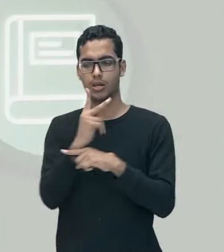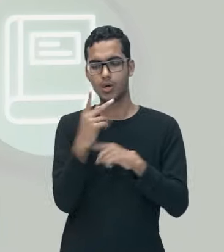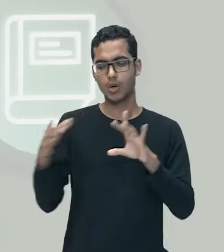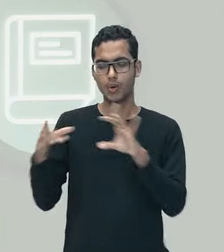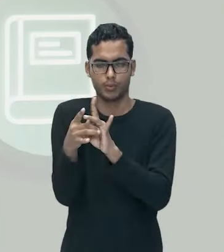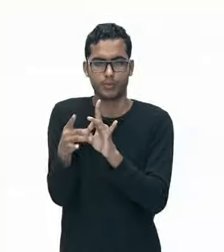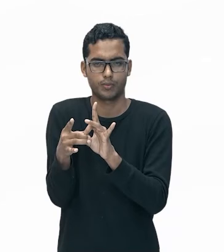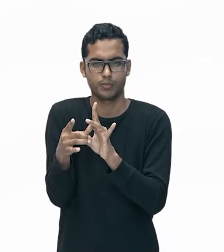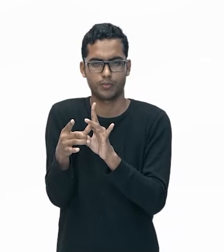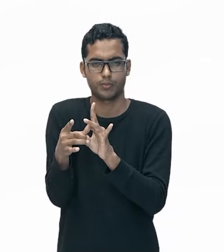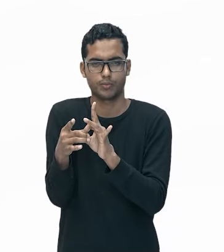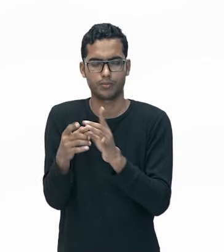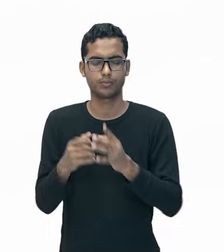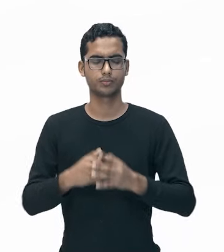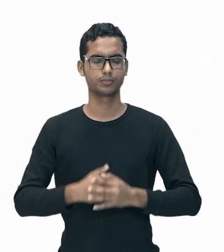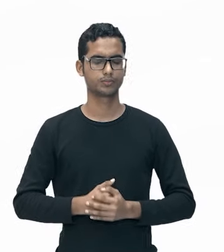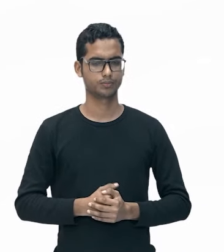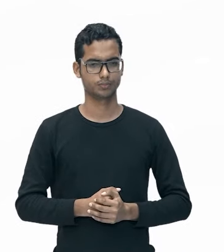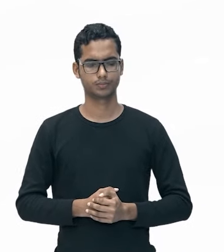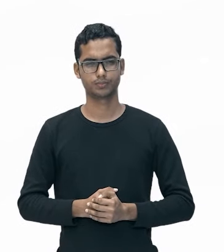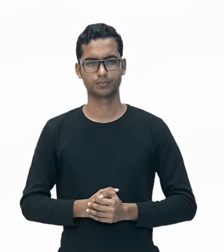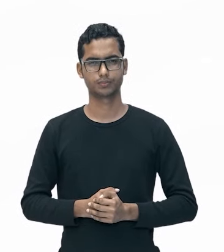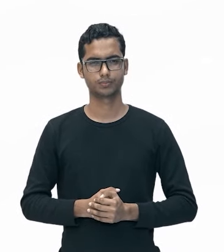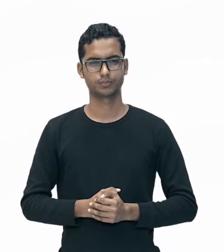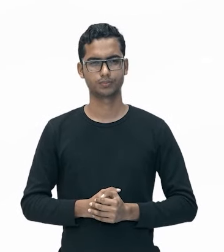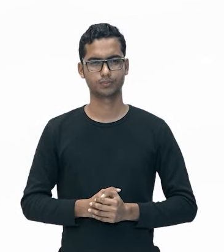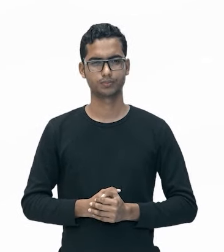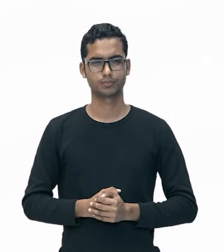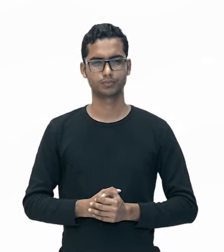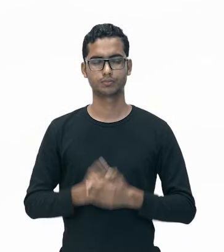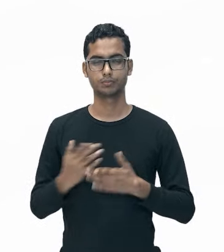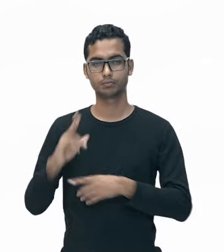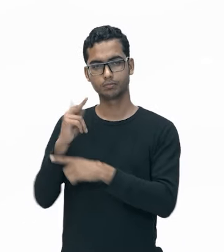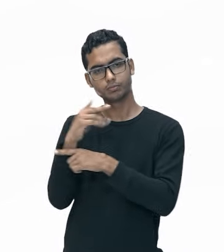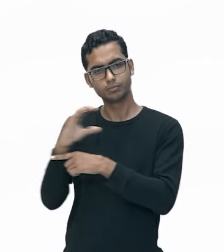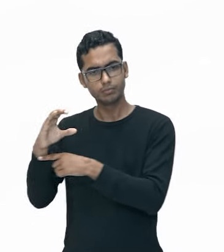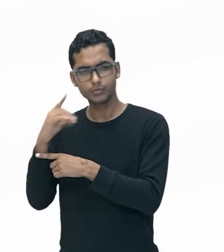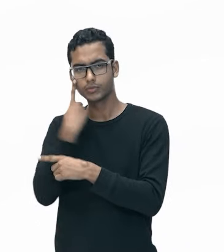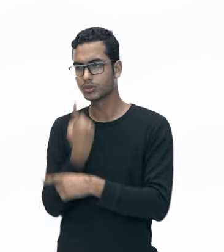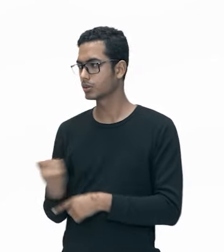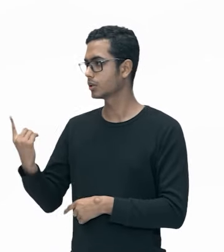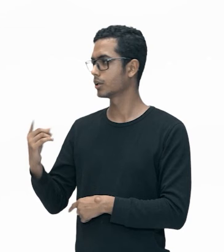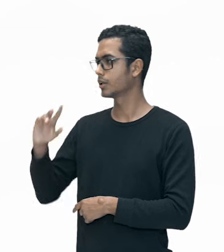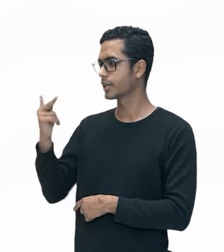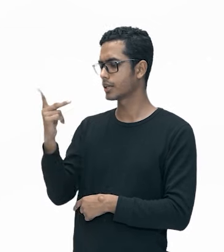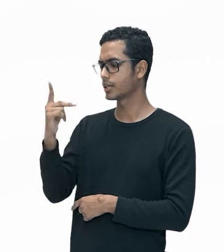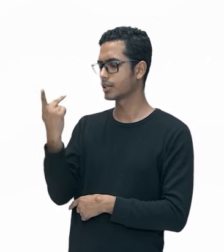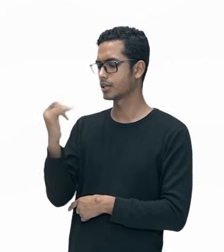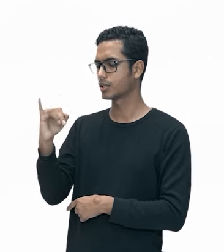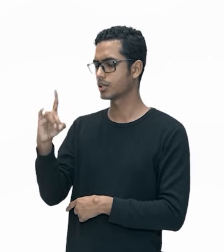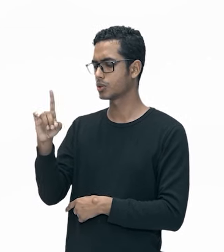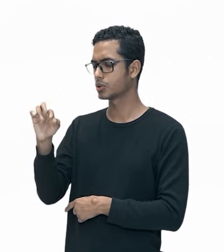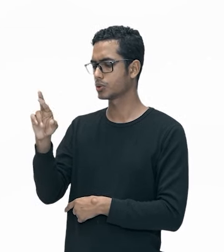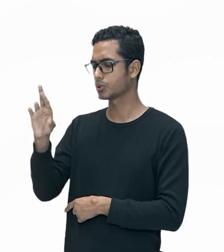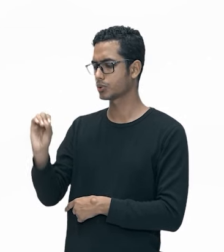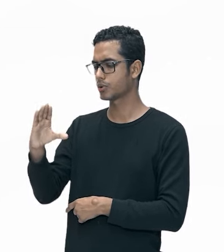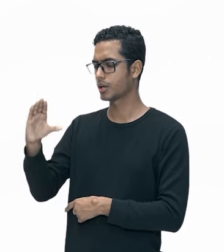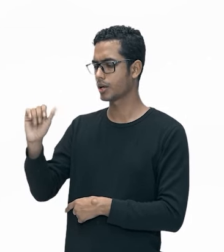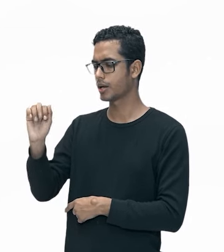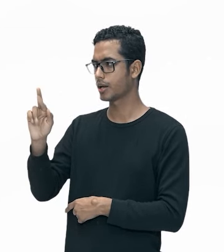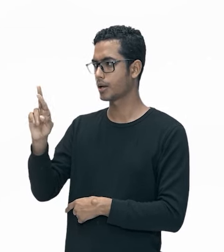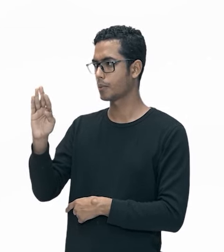Olha só então né o hidrocarboneto só tem carbono hidrogênio na sua composição tá escrito